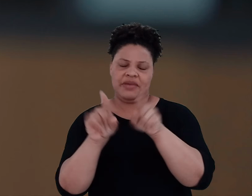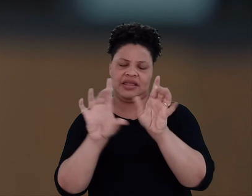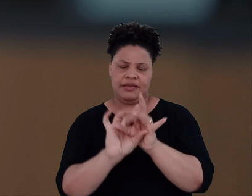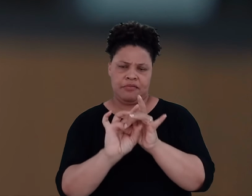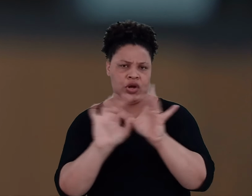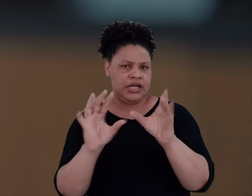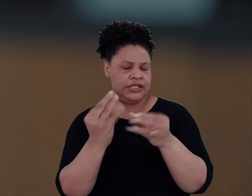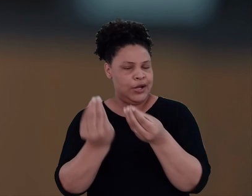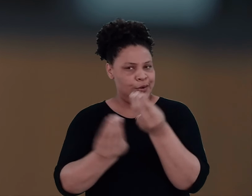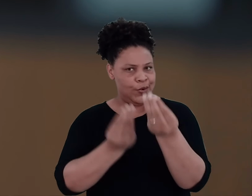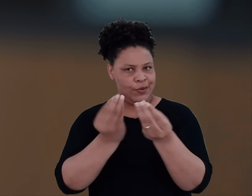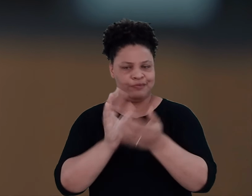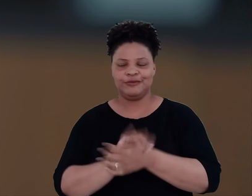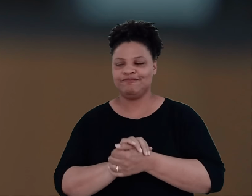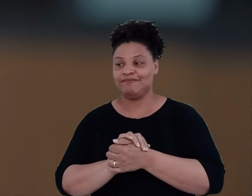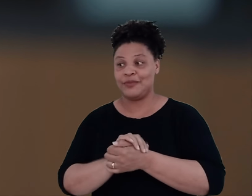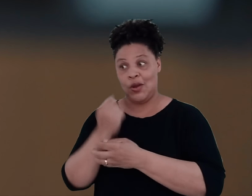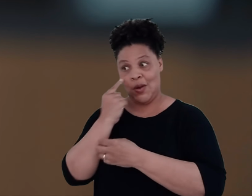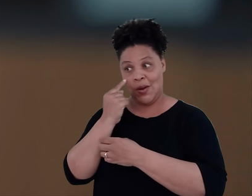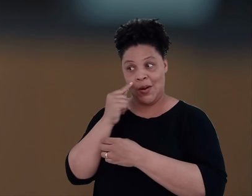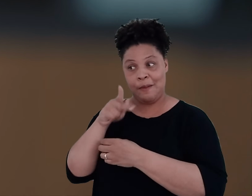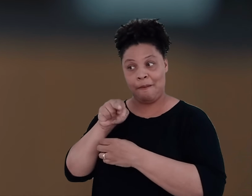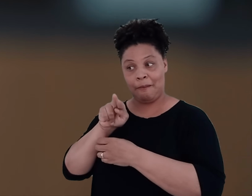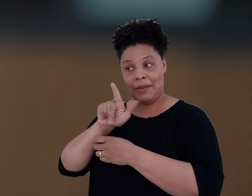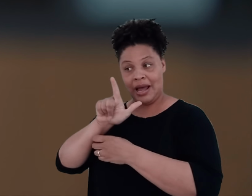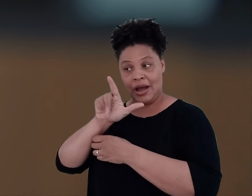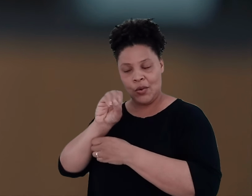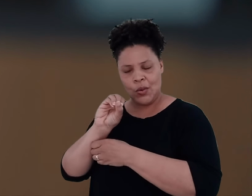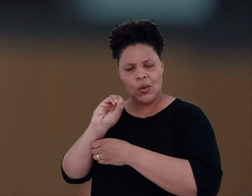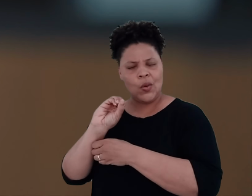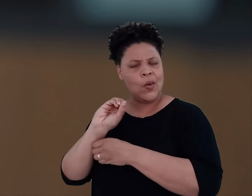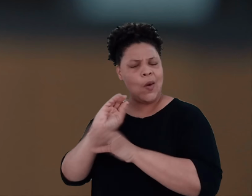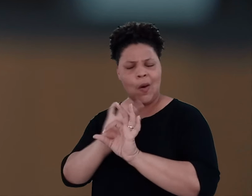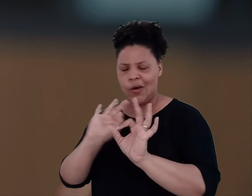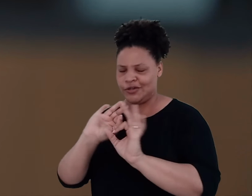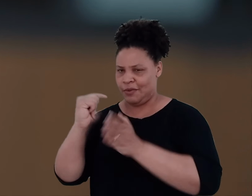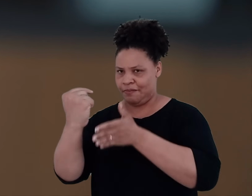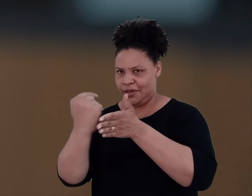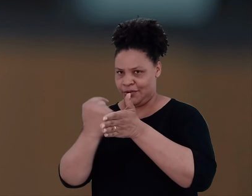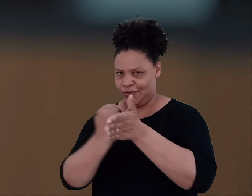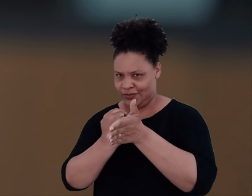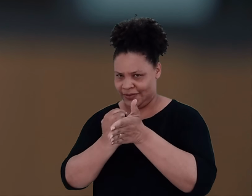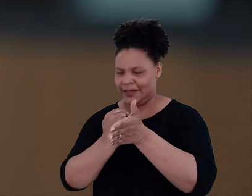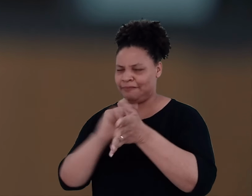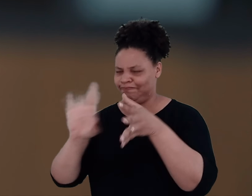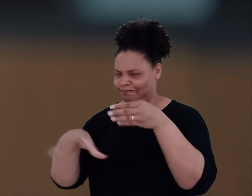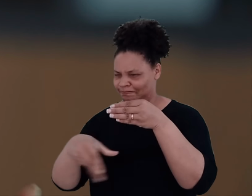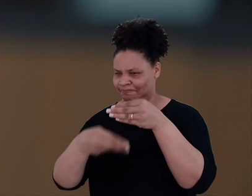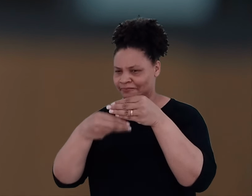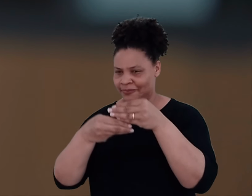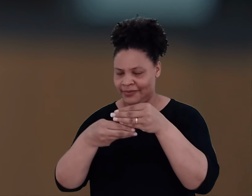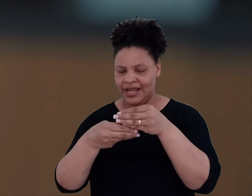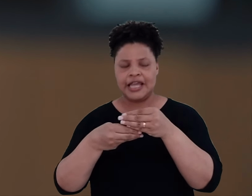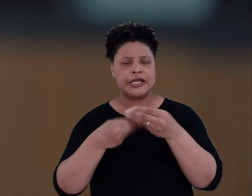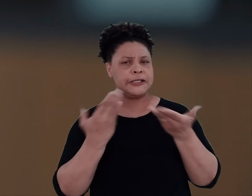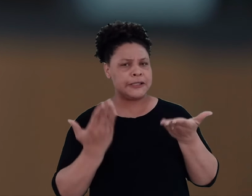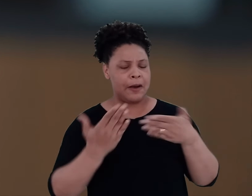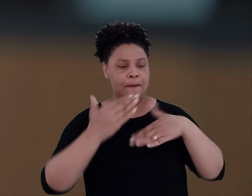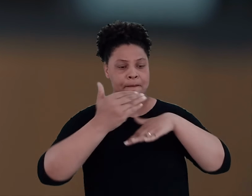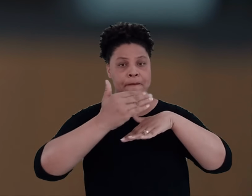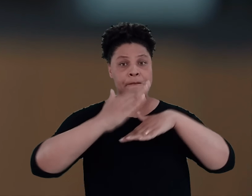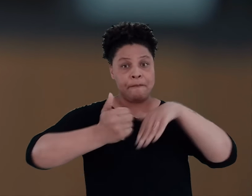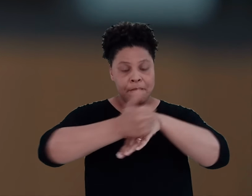democracia. Ótima pergunta, Paulo. Obrigada pela sua contribuição. Ótimos profissionais da comunicação como você têm feito um esforço